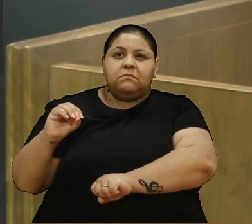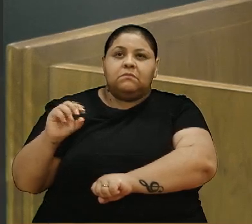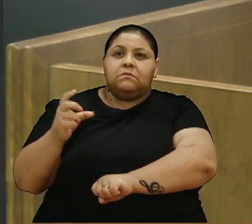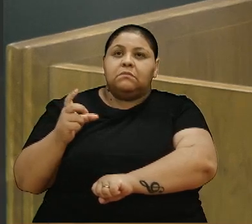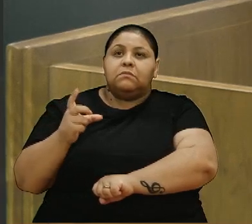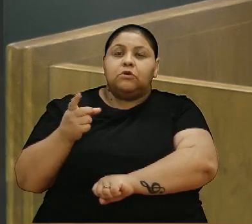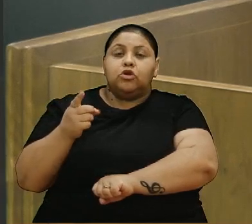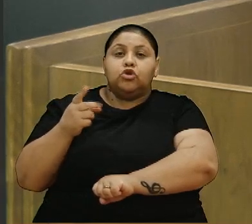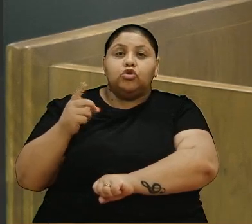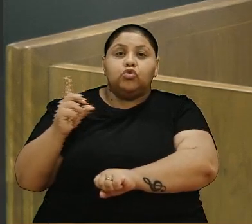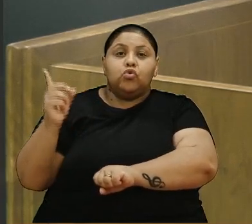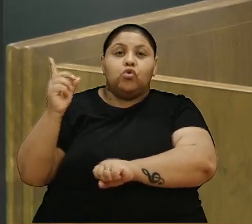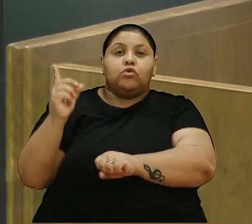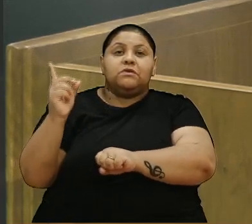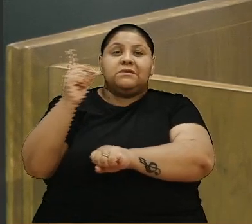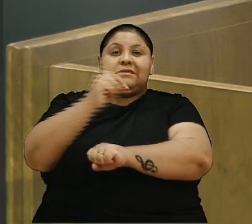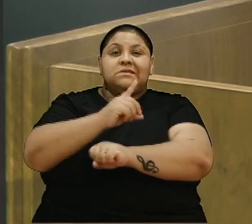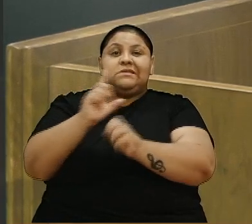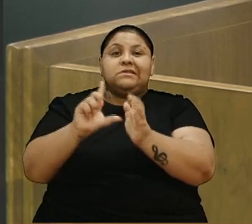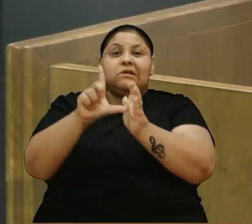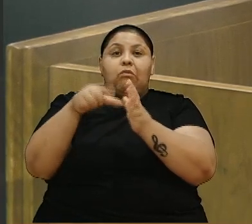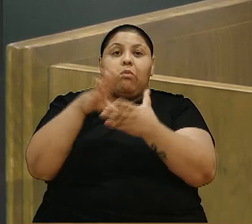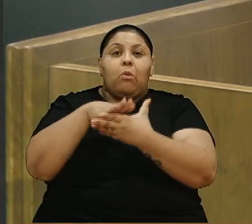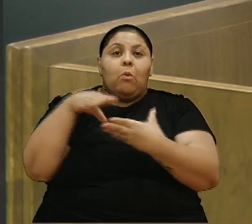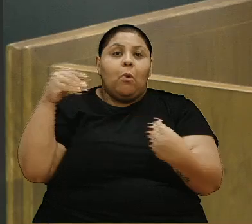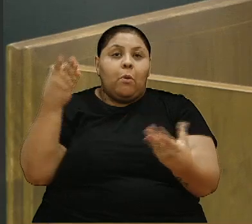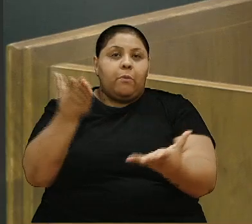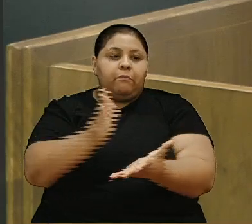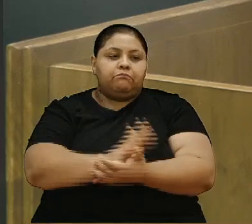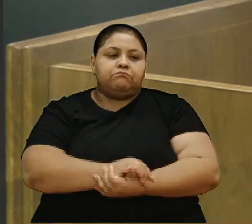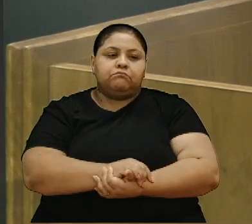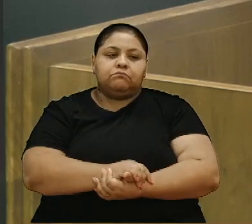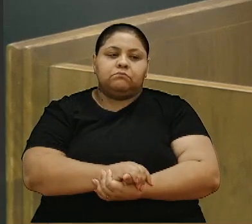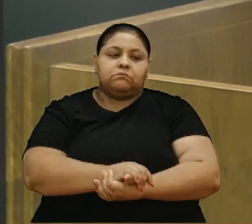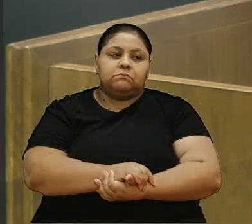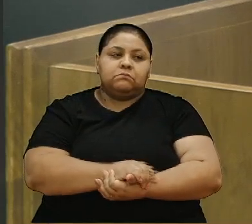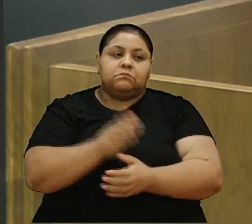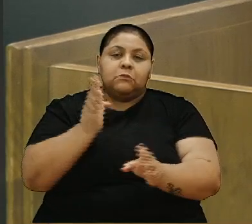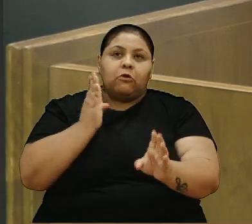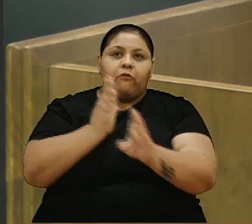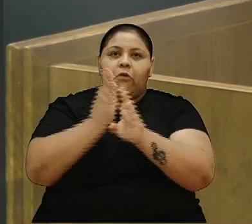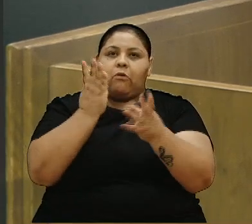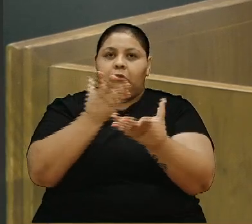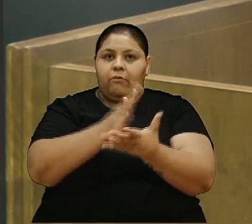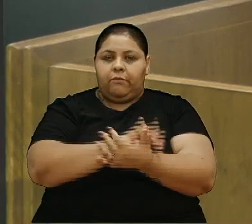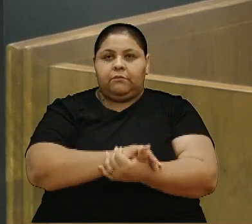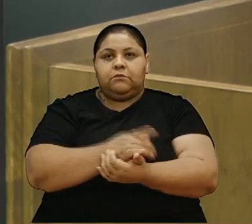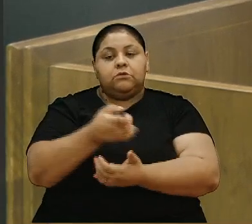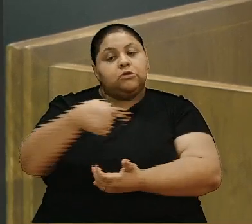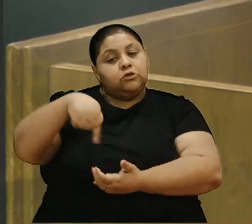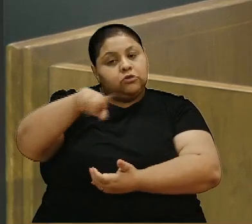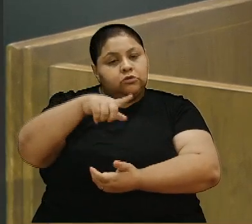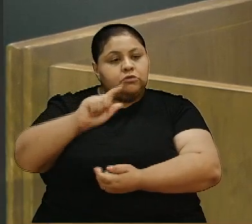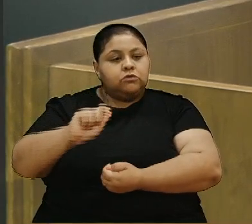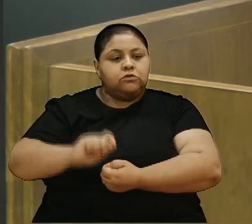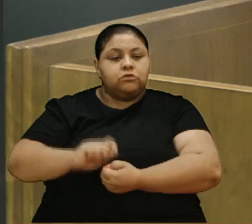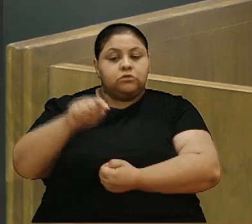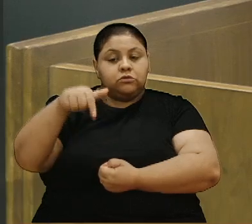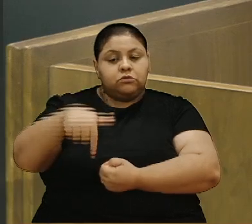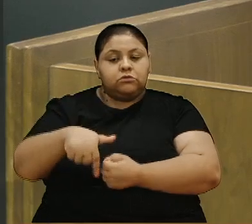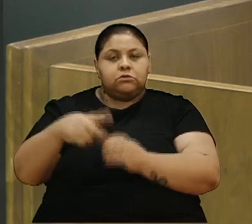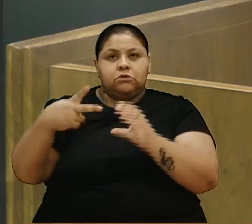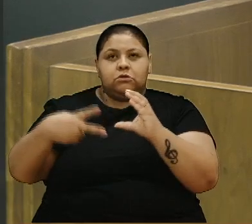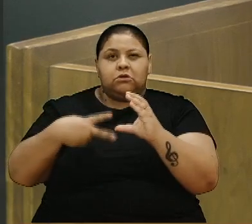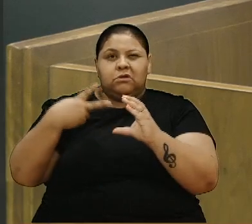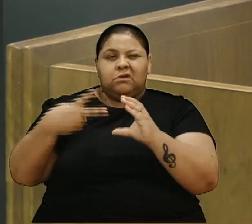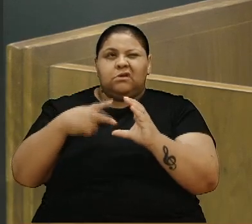12 dias após o seu desaparecimento, ela foi encontrada. E nós fizemos aqui nessa Câmara,